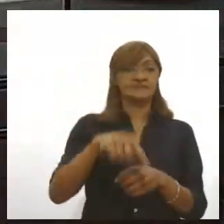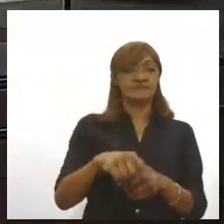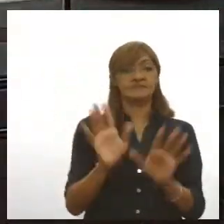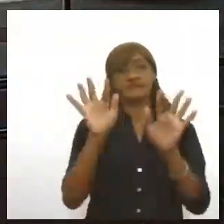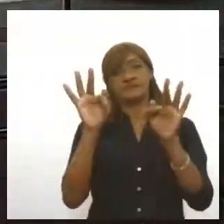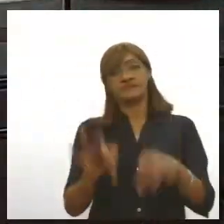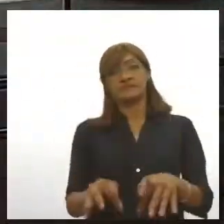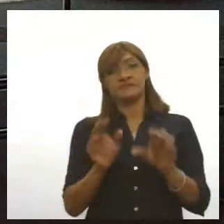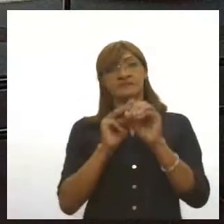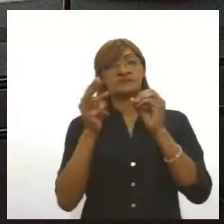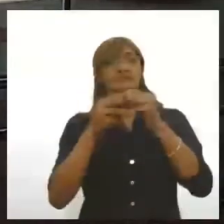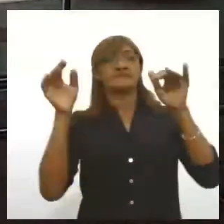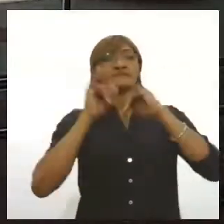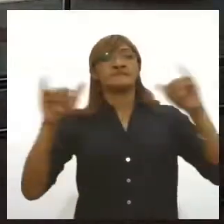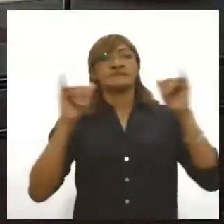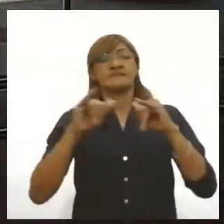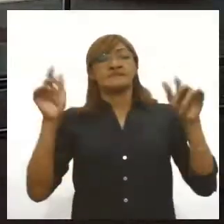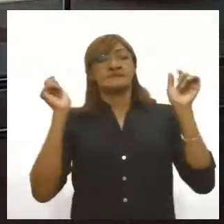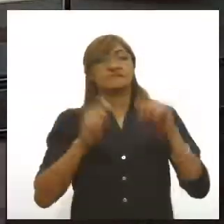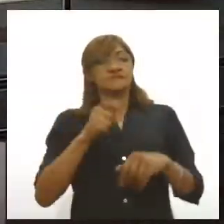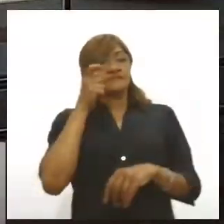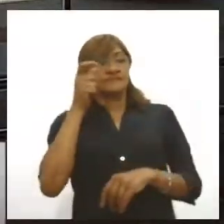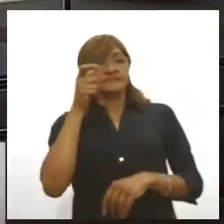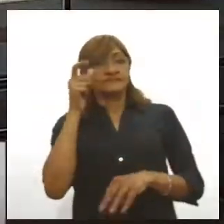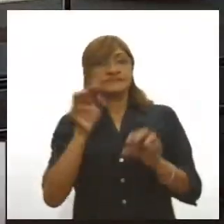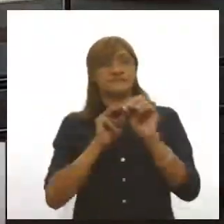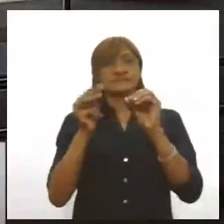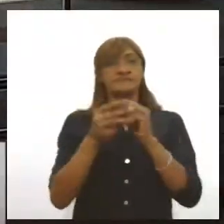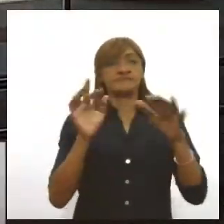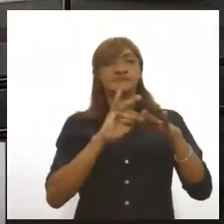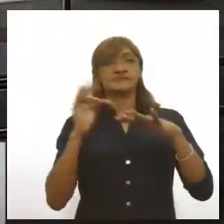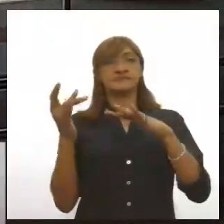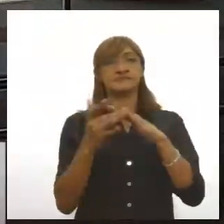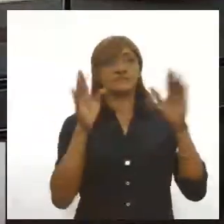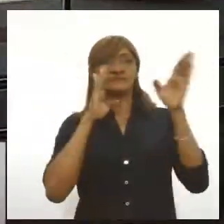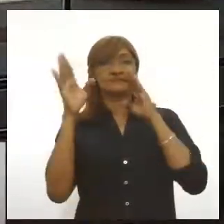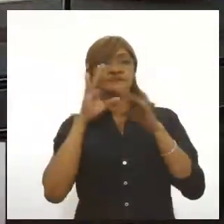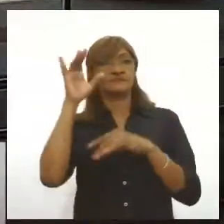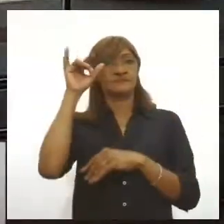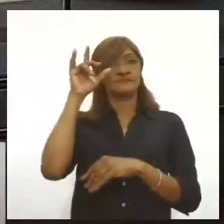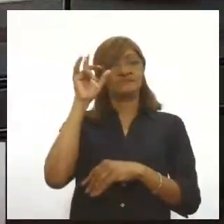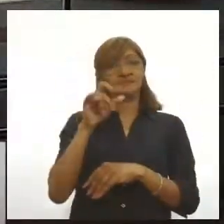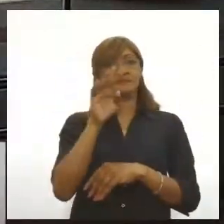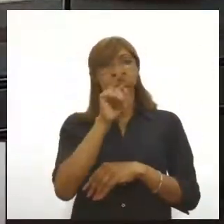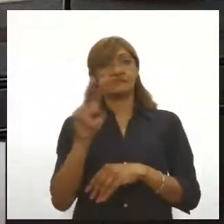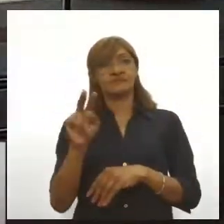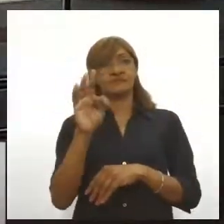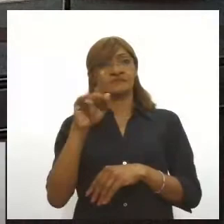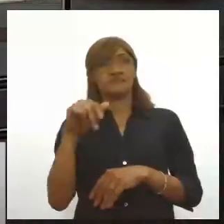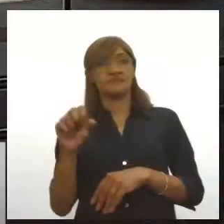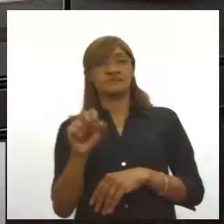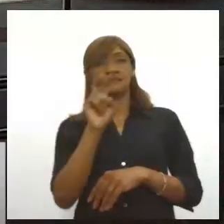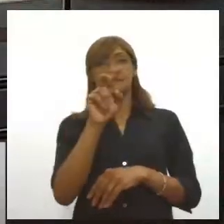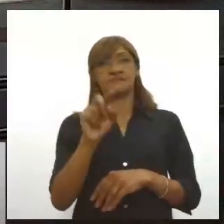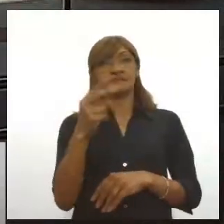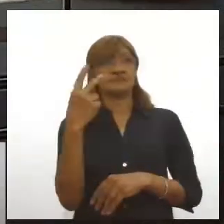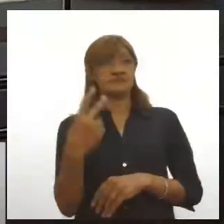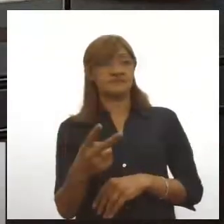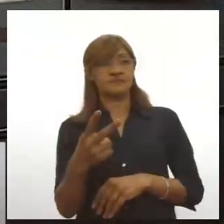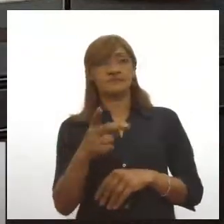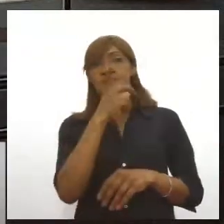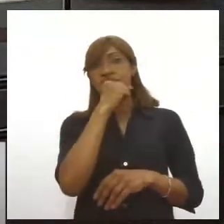do Alesi Notícia. Você pode acompanhar a TV Alesi nas redes sociais, no Facebook e no Instagram, através do @TVAlesi5.2, no